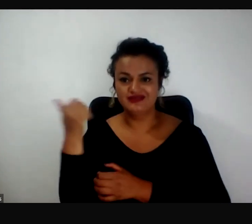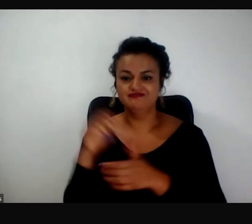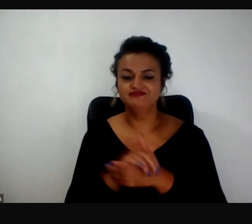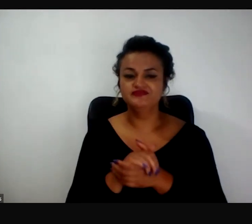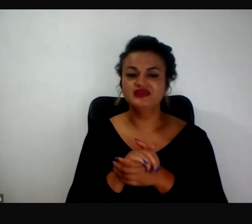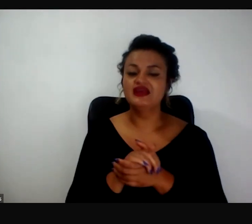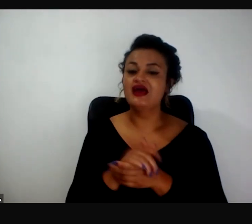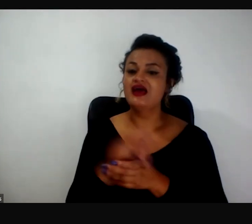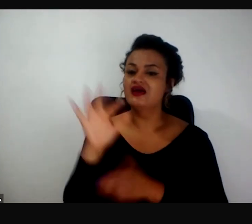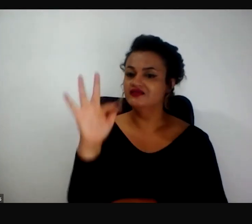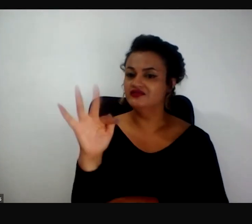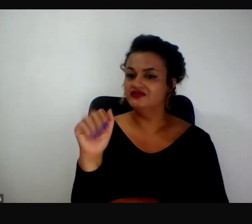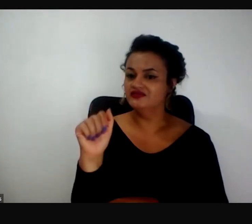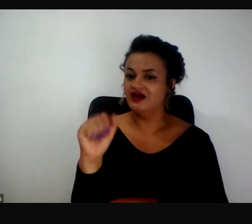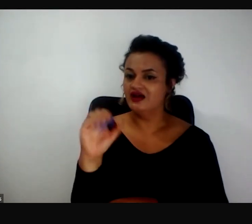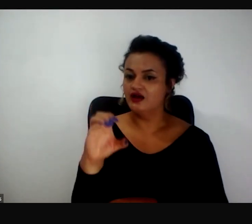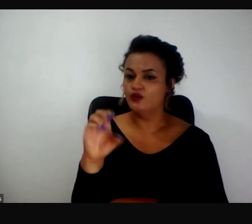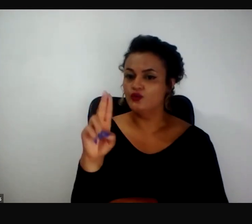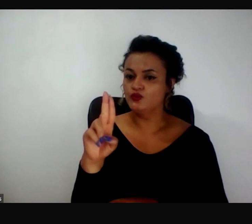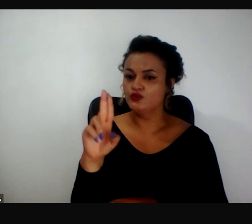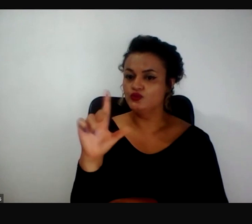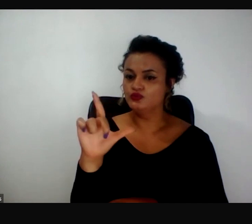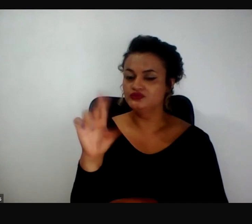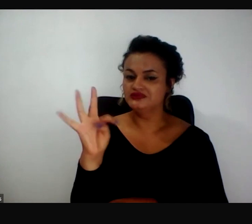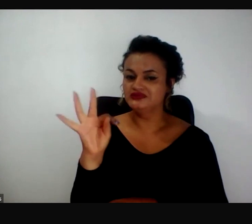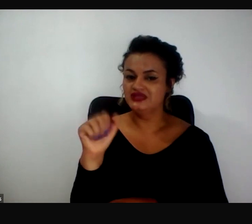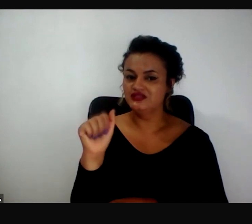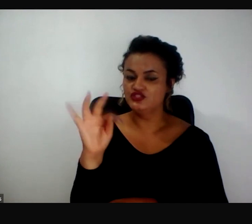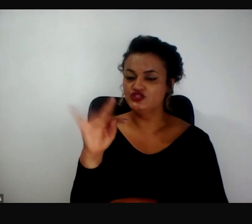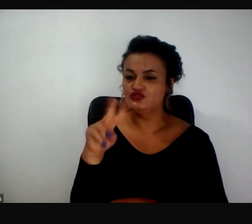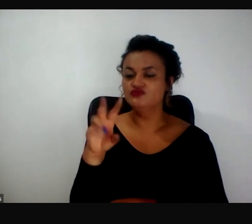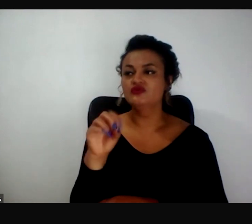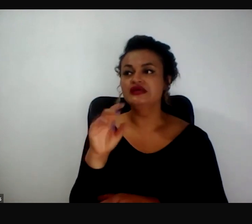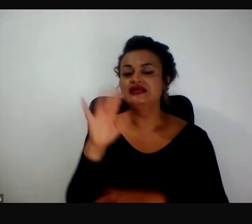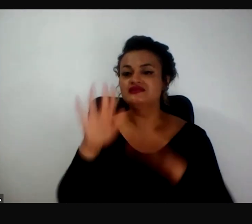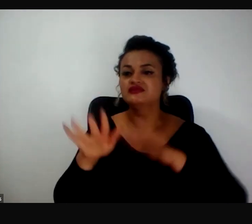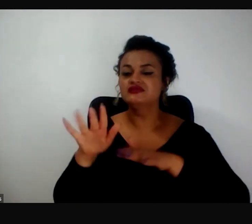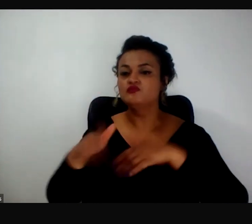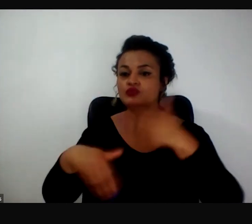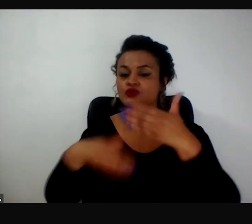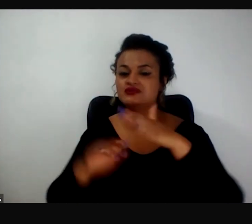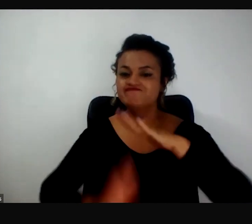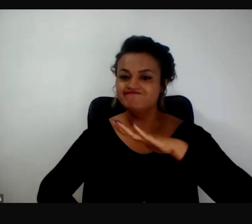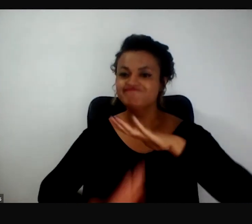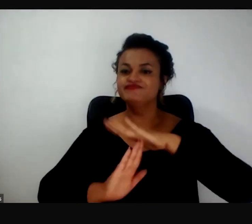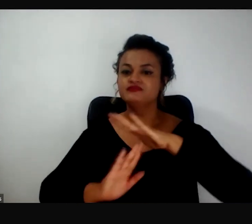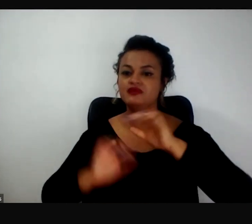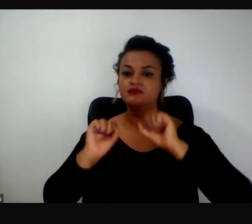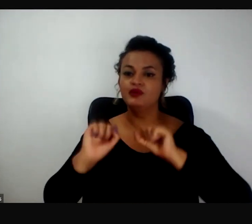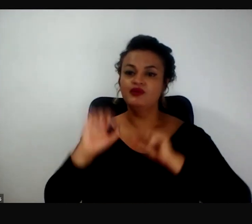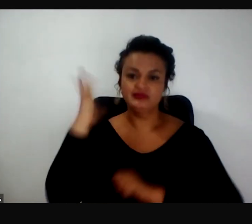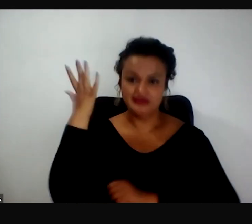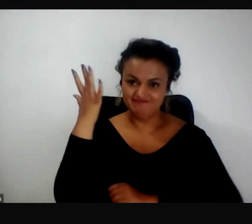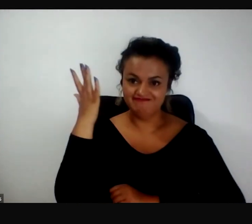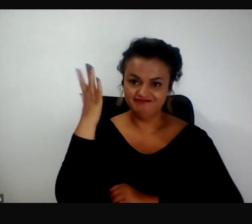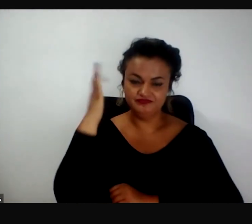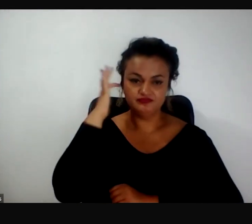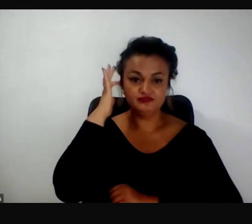princípio, e podem parar o processo antes de editar sentença e